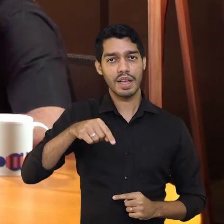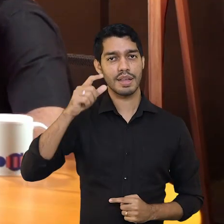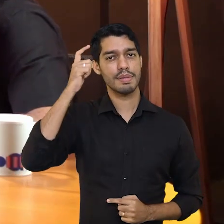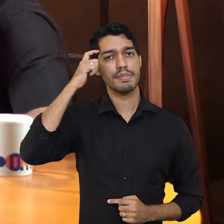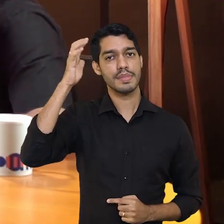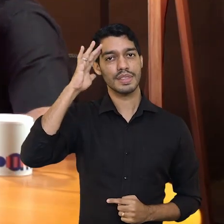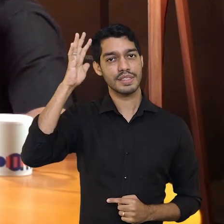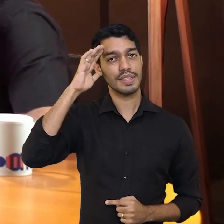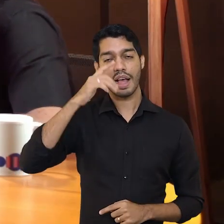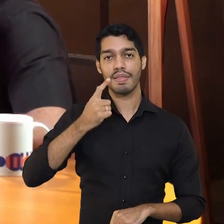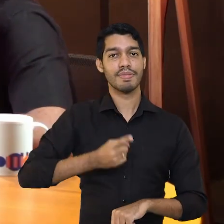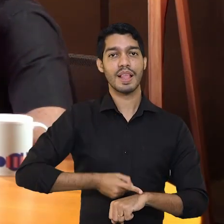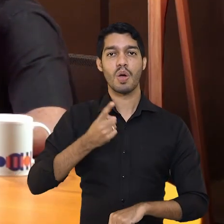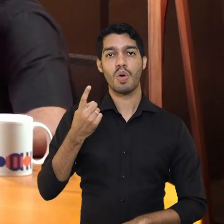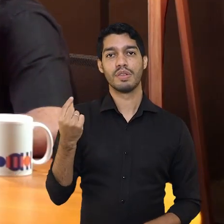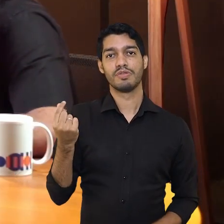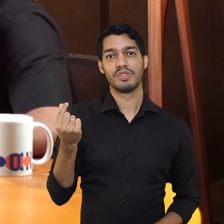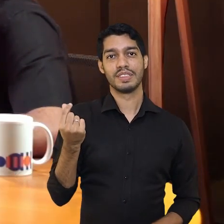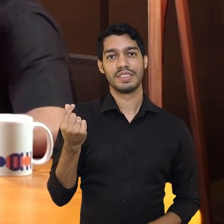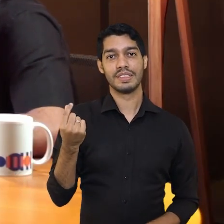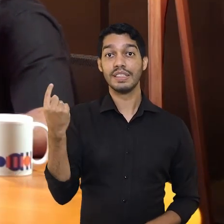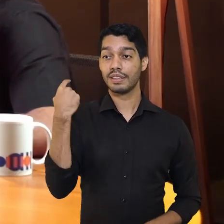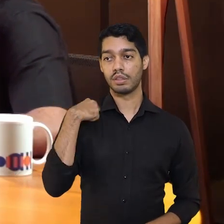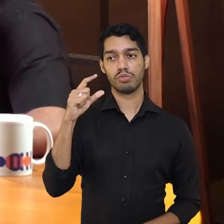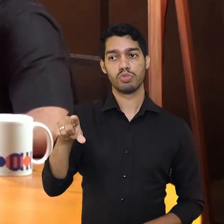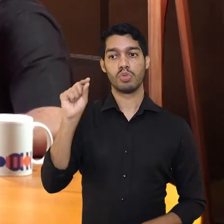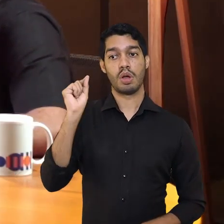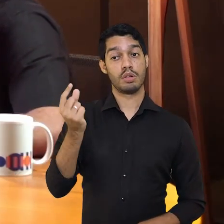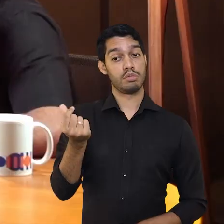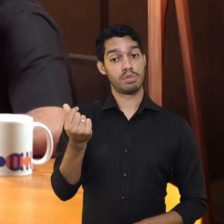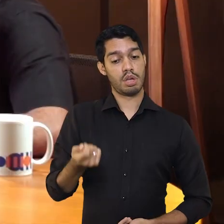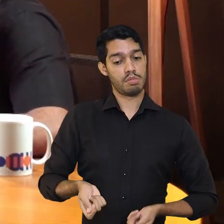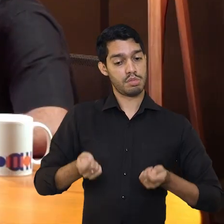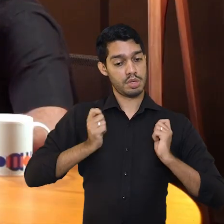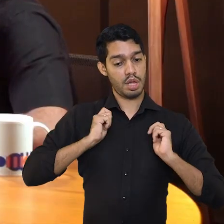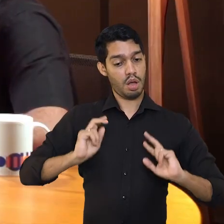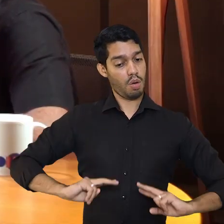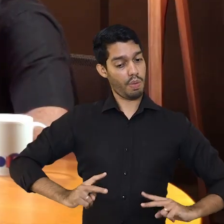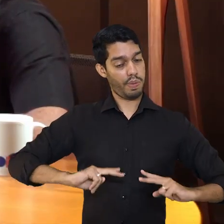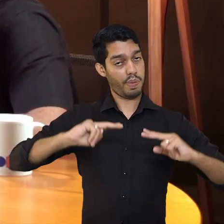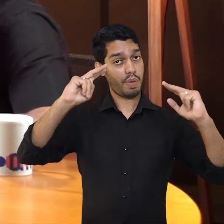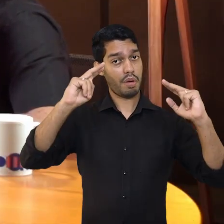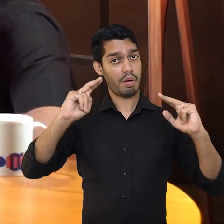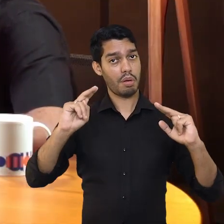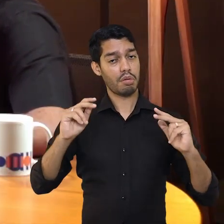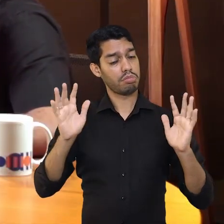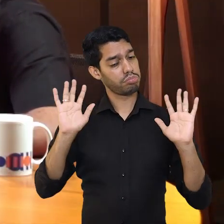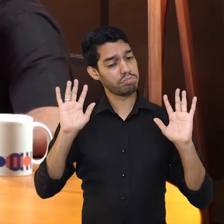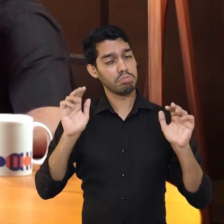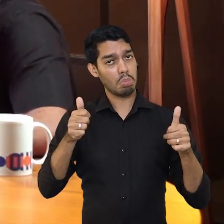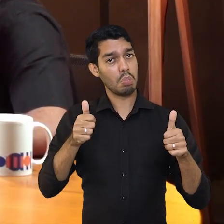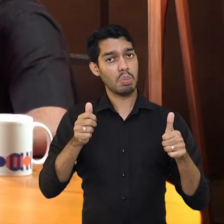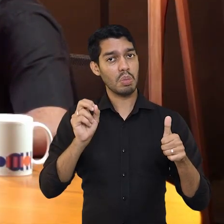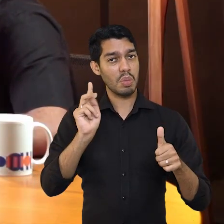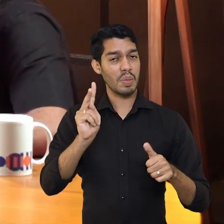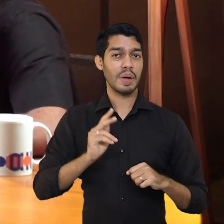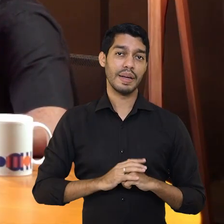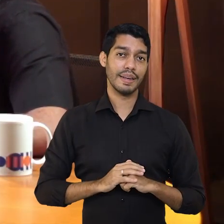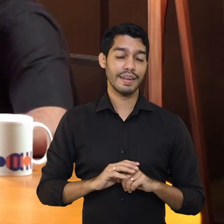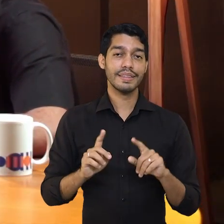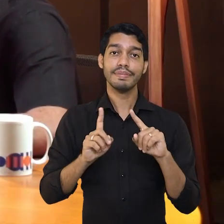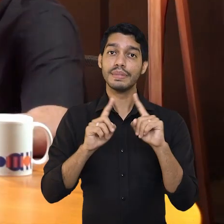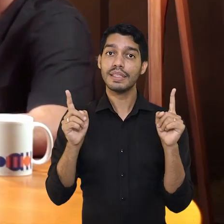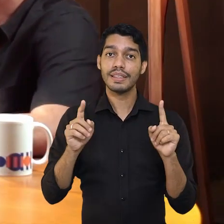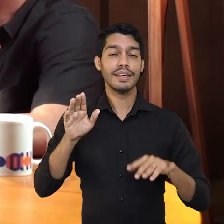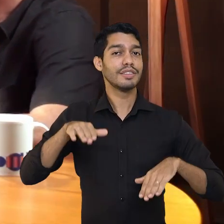gente pensar de bate-pronto no financeiro, né? Eu tenho que escolher algo que vai me dar um retorno financeiro, o que é legítimo e é muito importante. Mas muitas